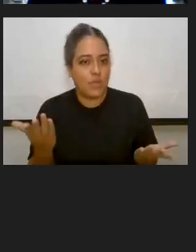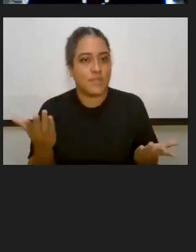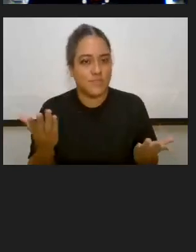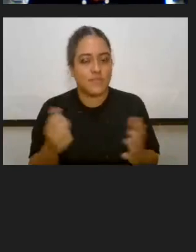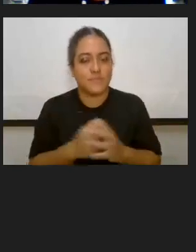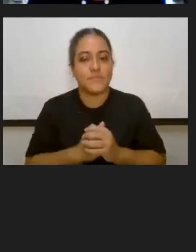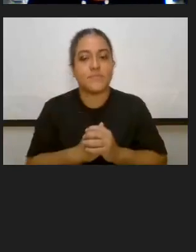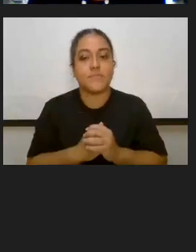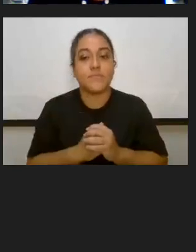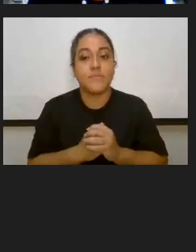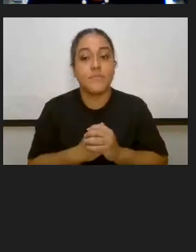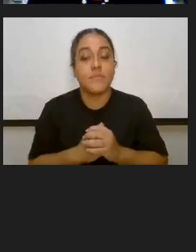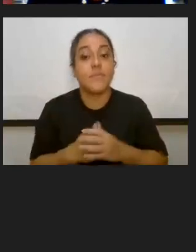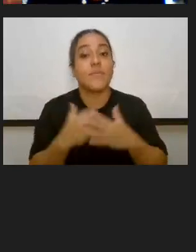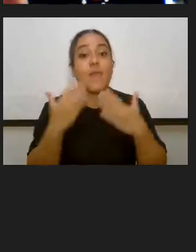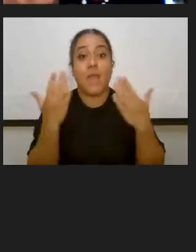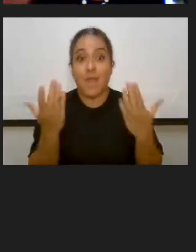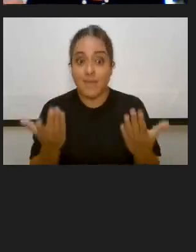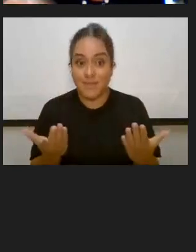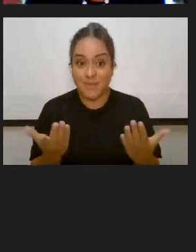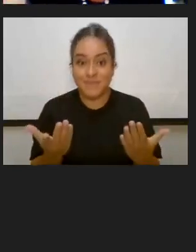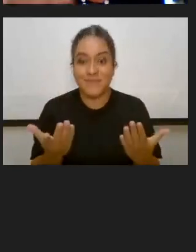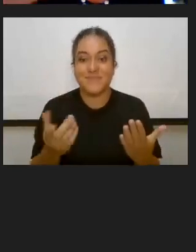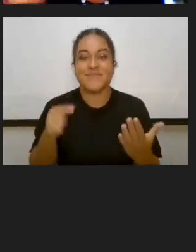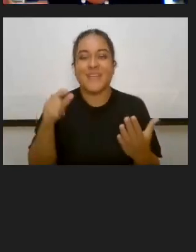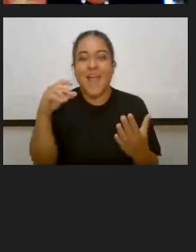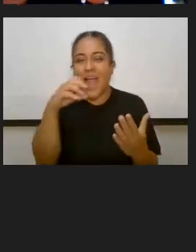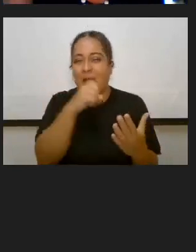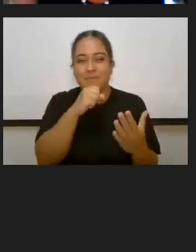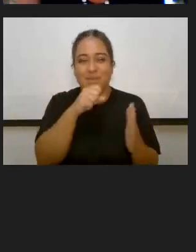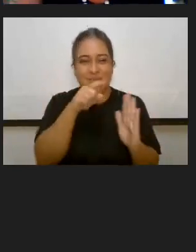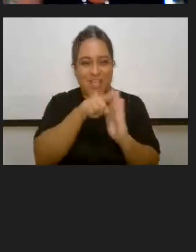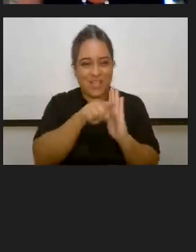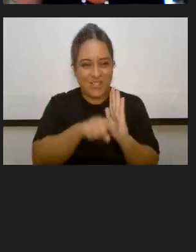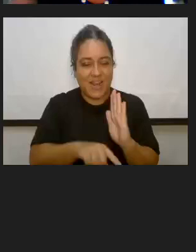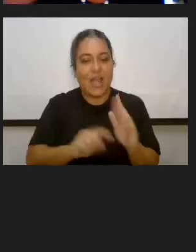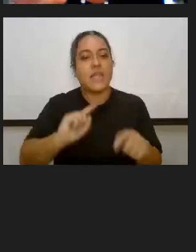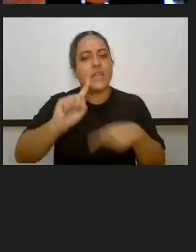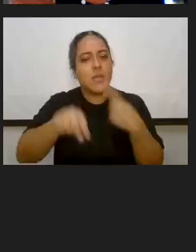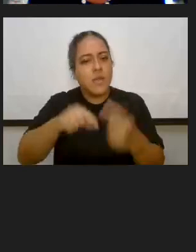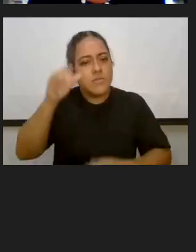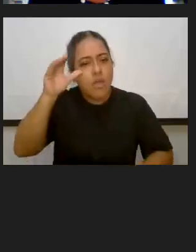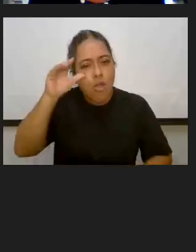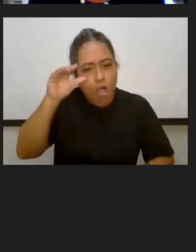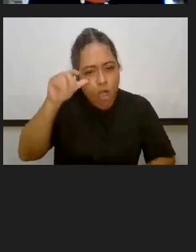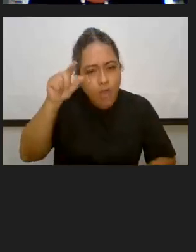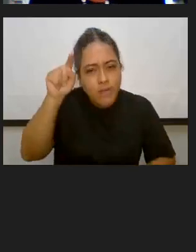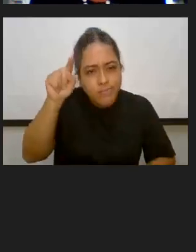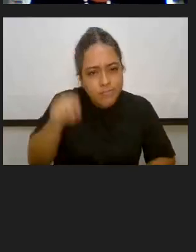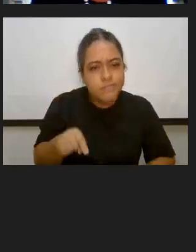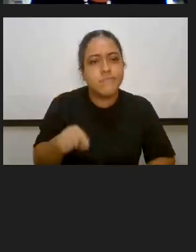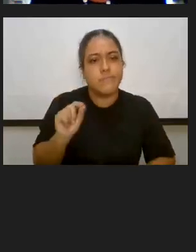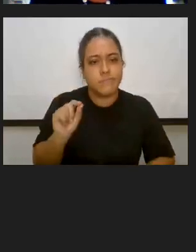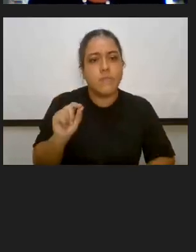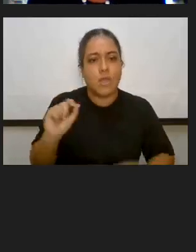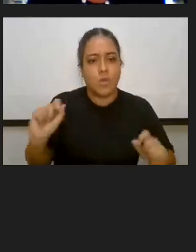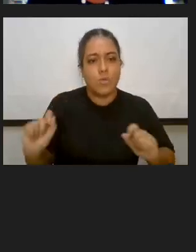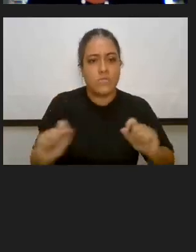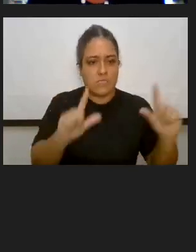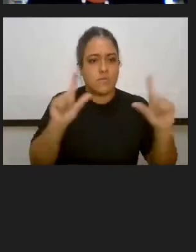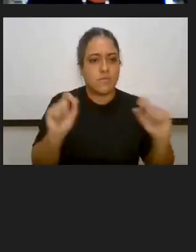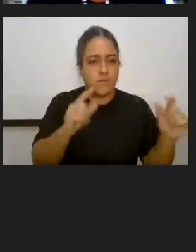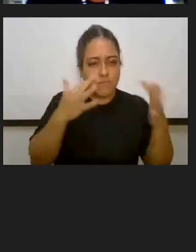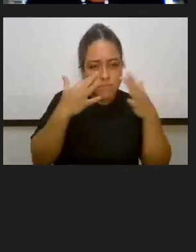E aí, eu vou passar rapidinho, depois vocês olhem aí nos slides com mais